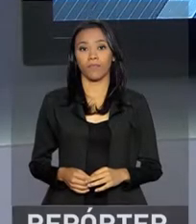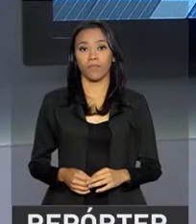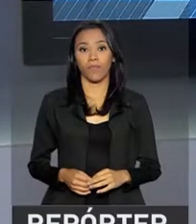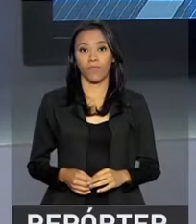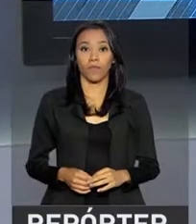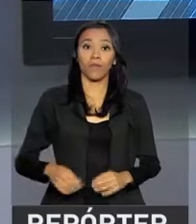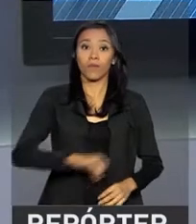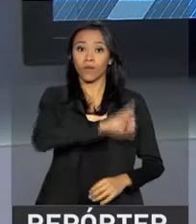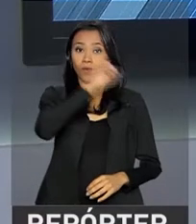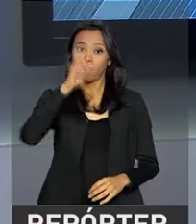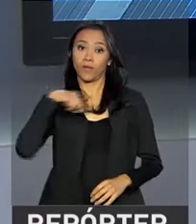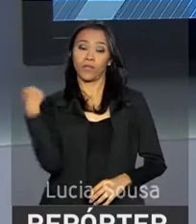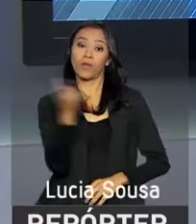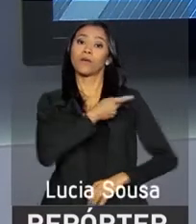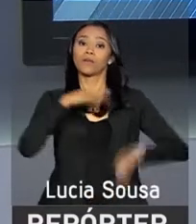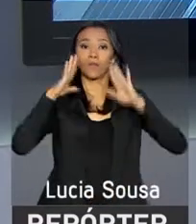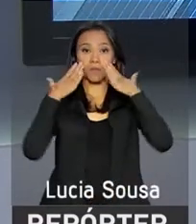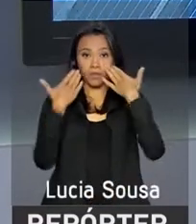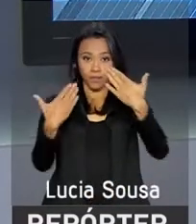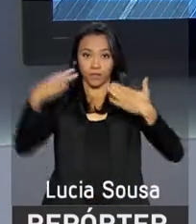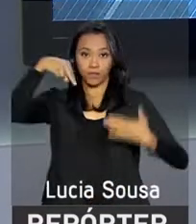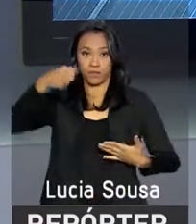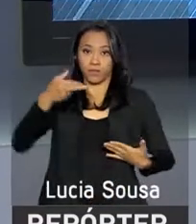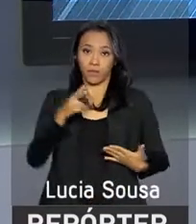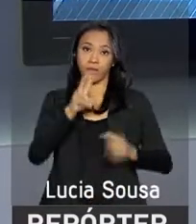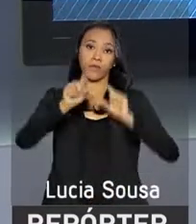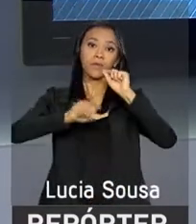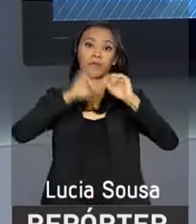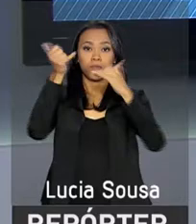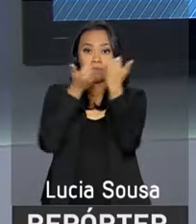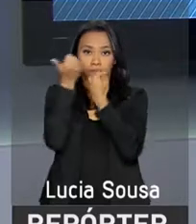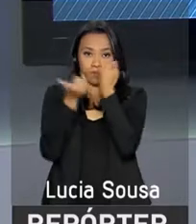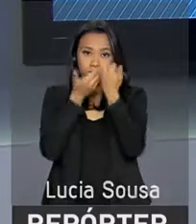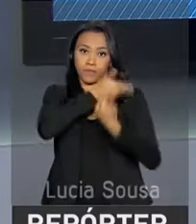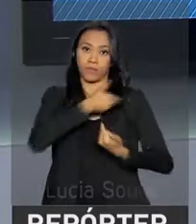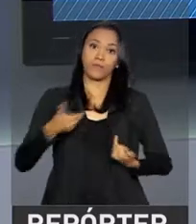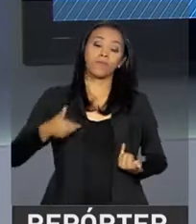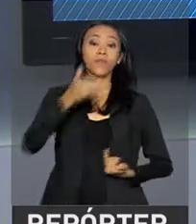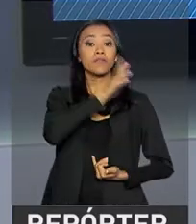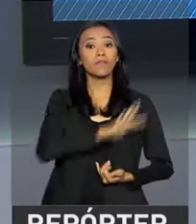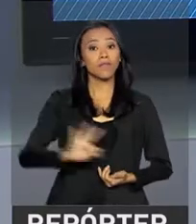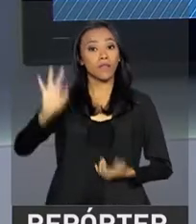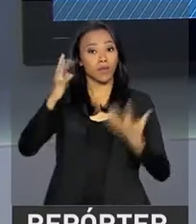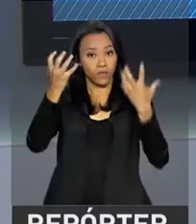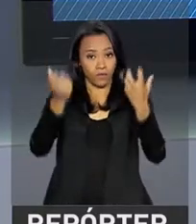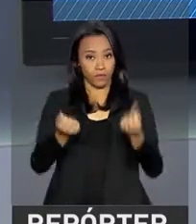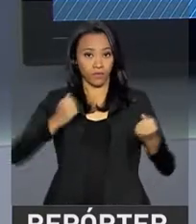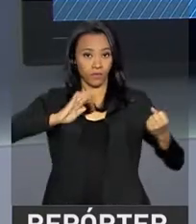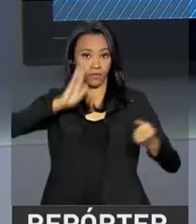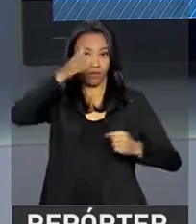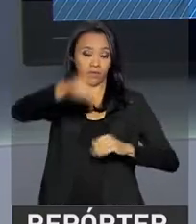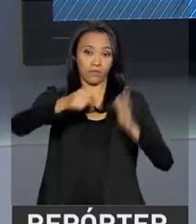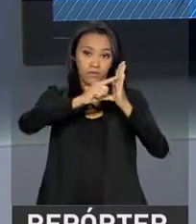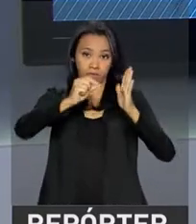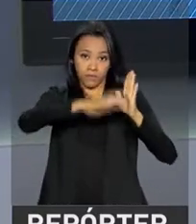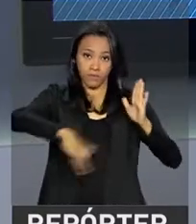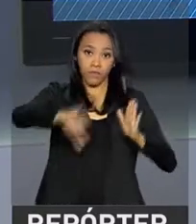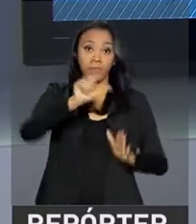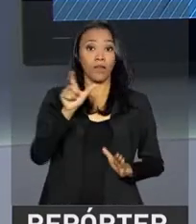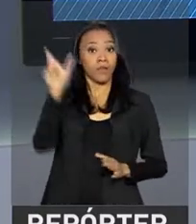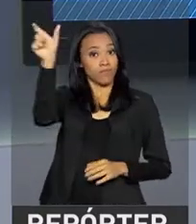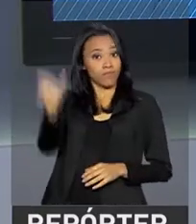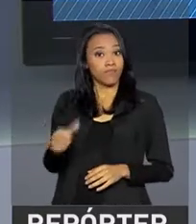olá estamos de volta com o repórter nbr notícias do governo federal e vamos ao palácio do planalto onde está o repórter nem